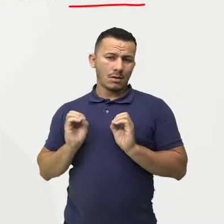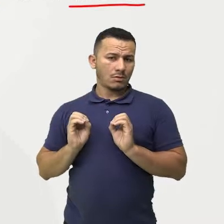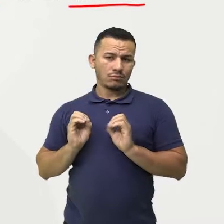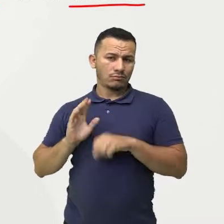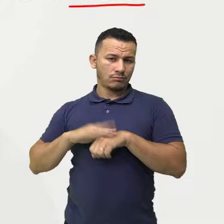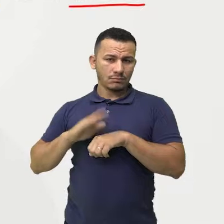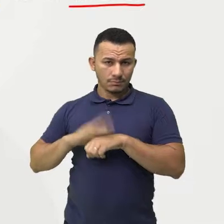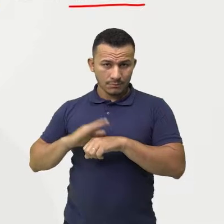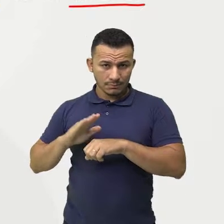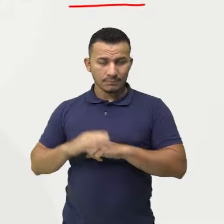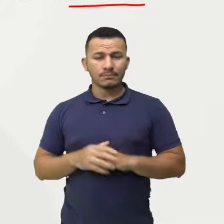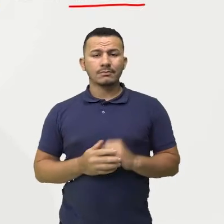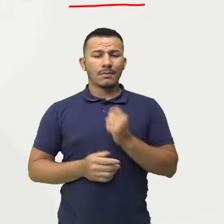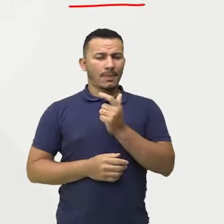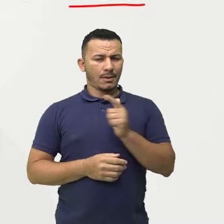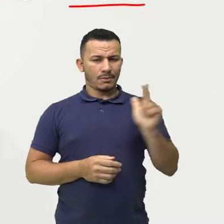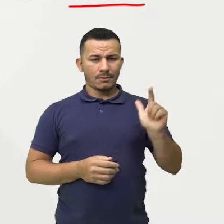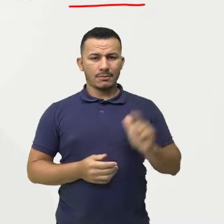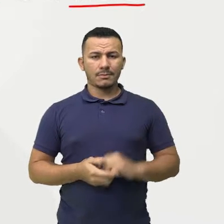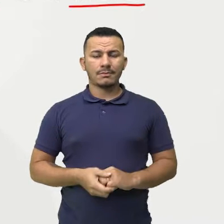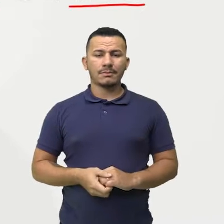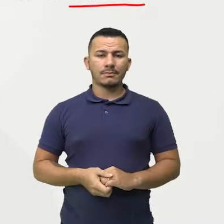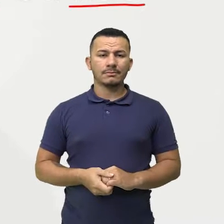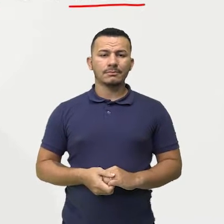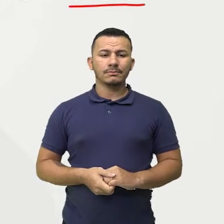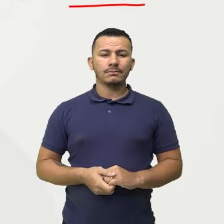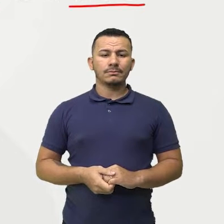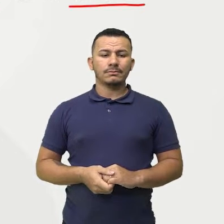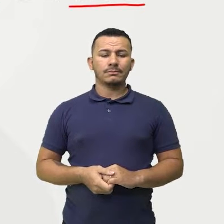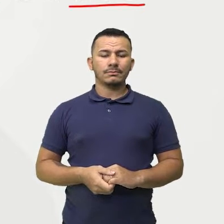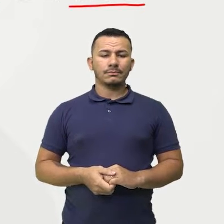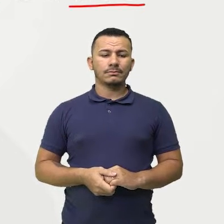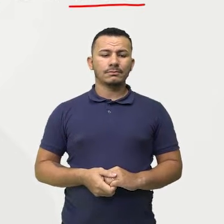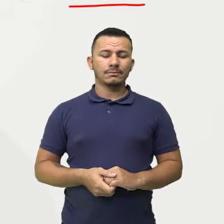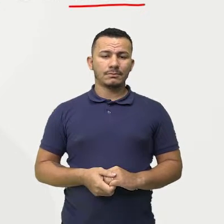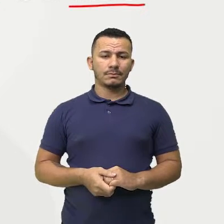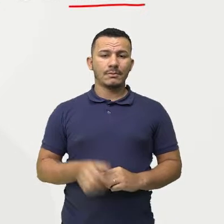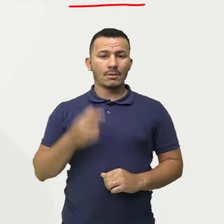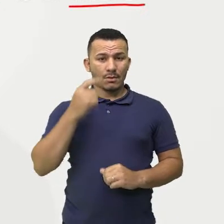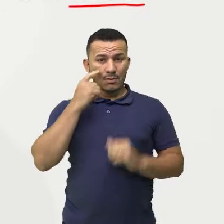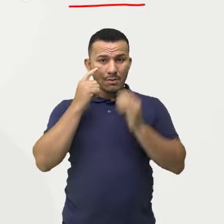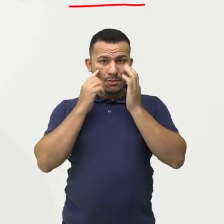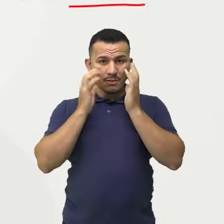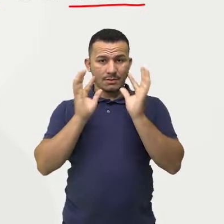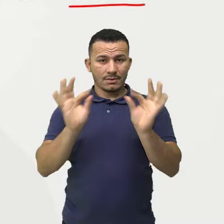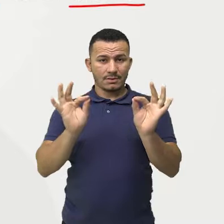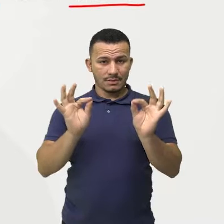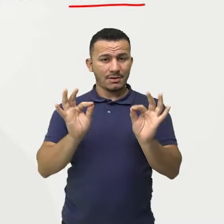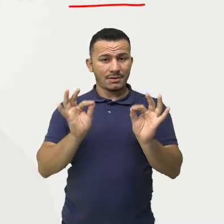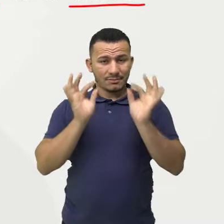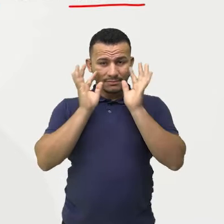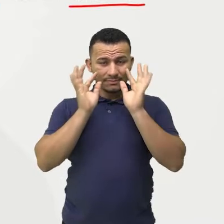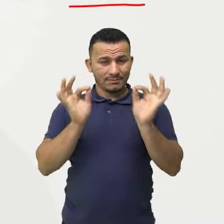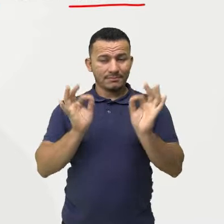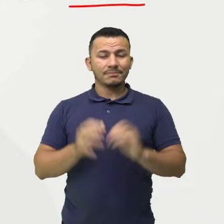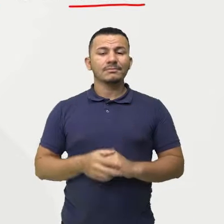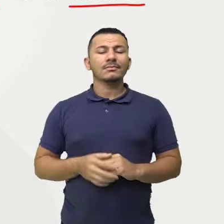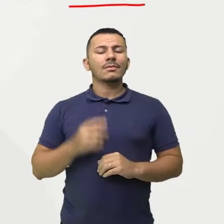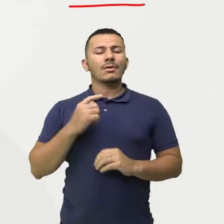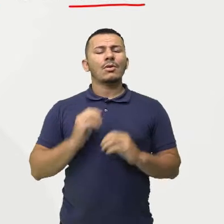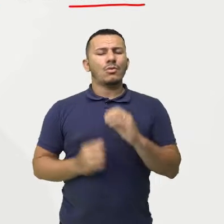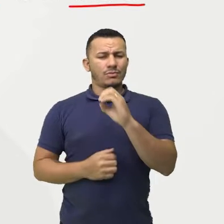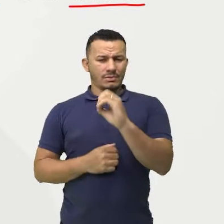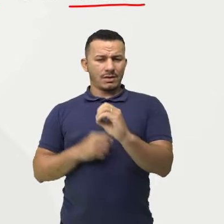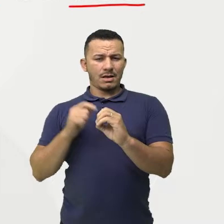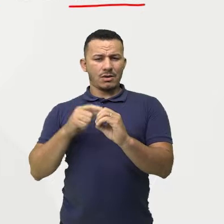mais. Outra observação, ó. Então, olhão nessas observações. Olha o olhão aqui bem aberto. O